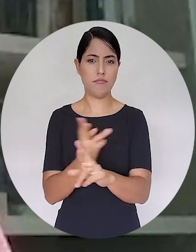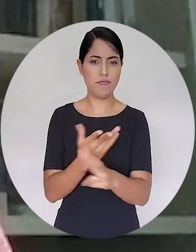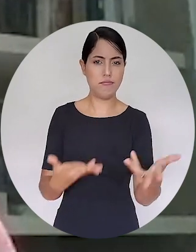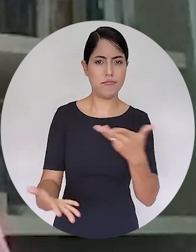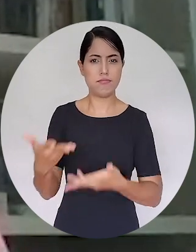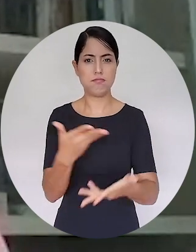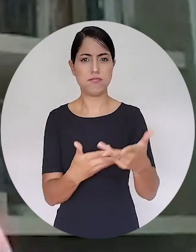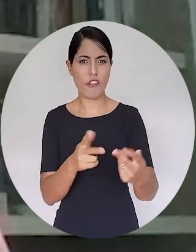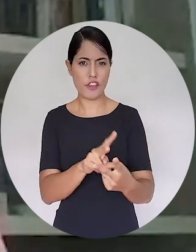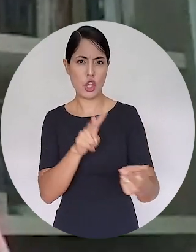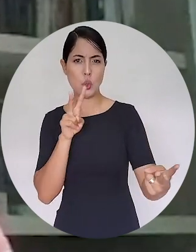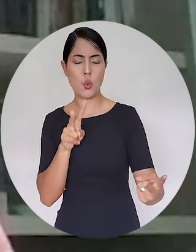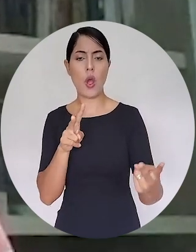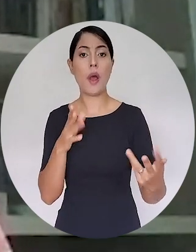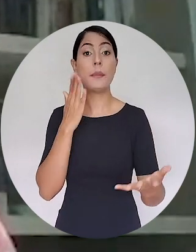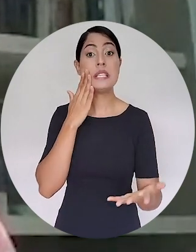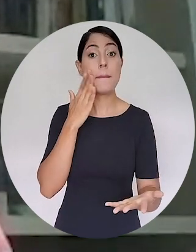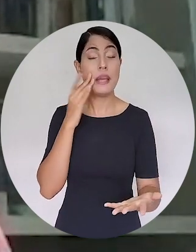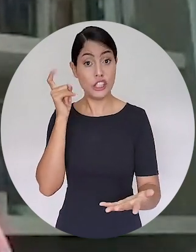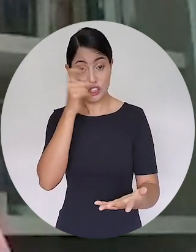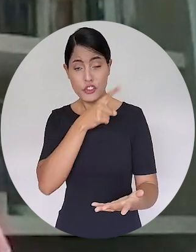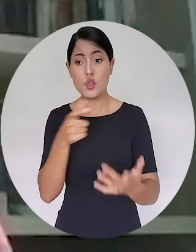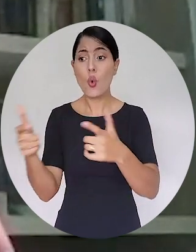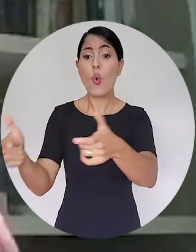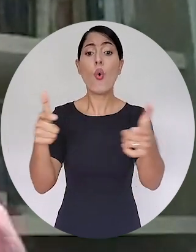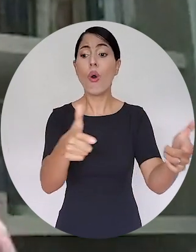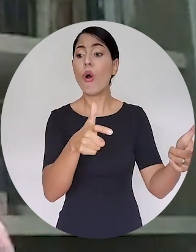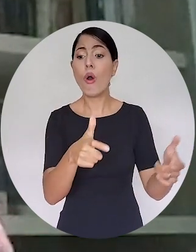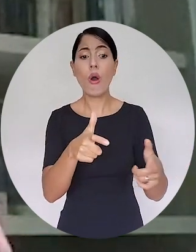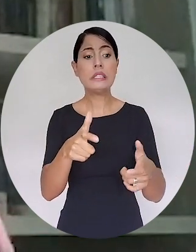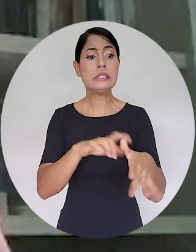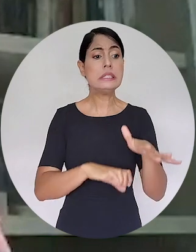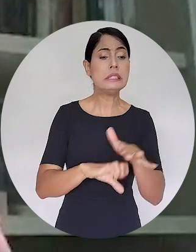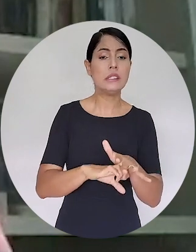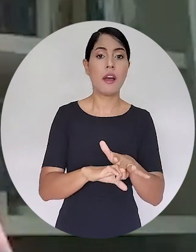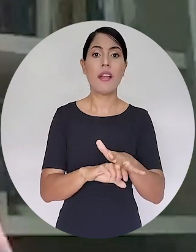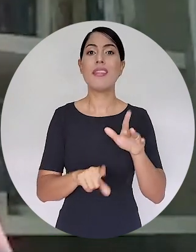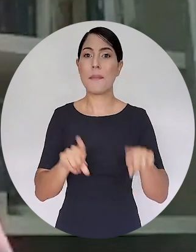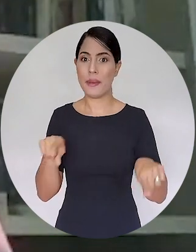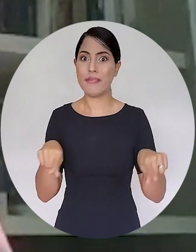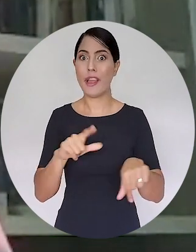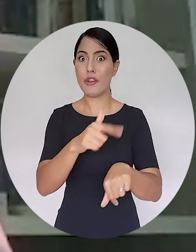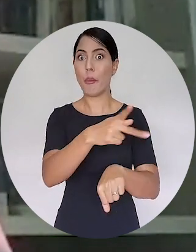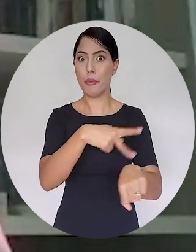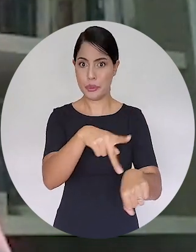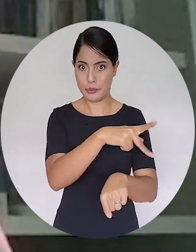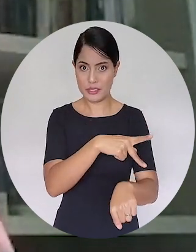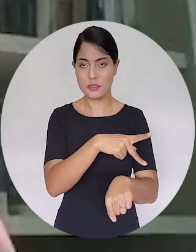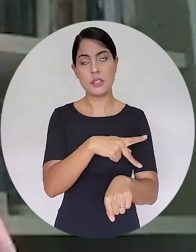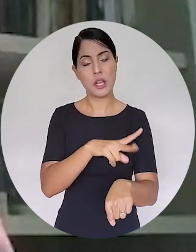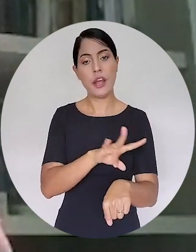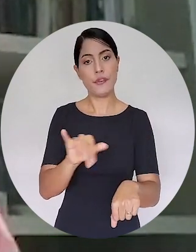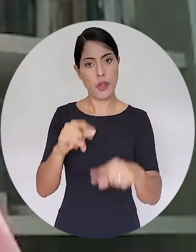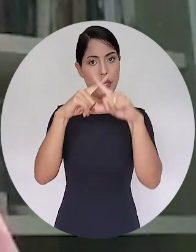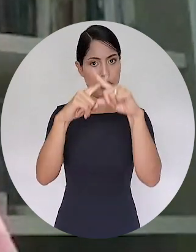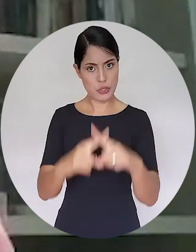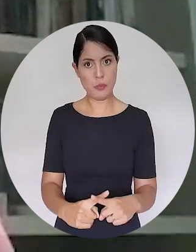até mais difícil você identificar onde é que estão essas empresas. Então, você pode ter aí disputas que